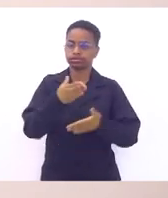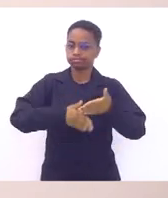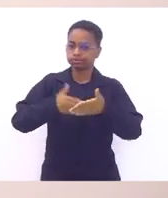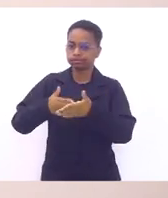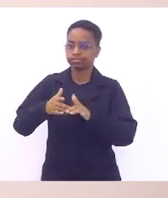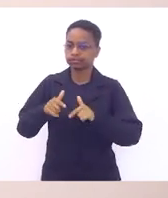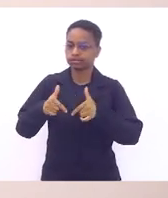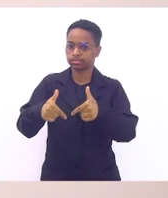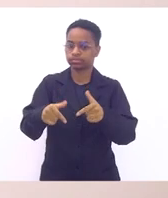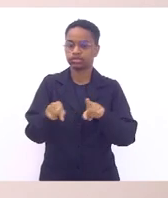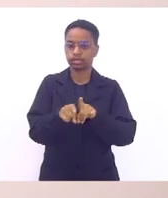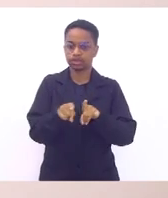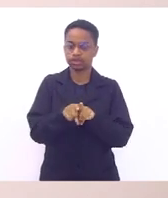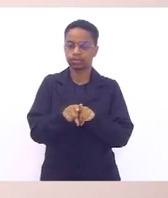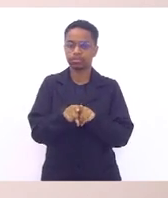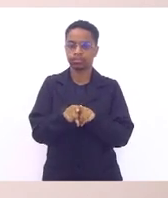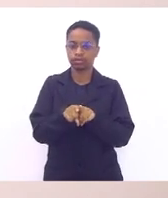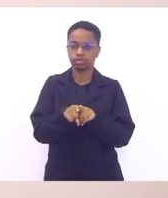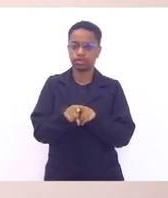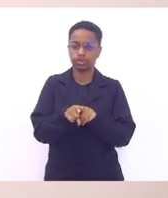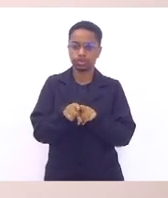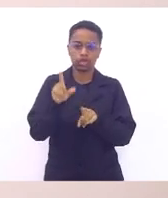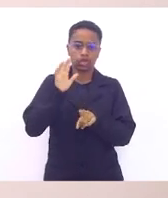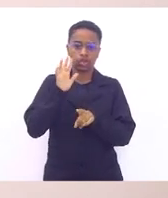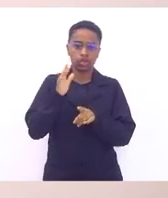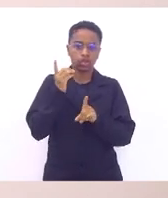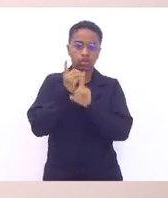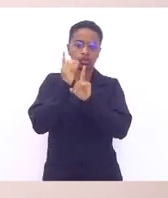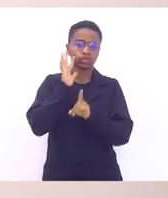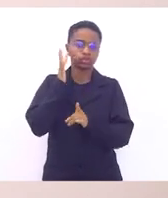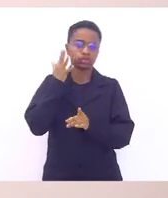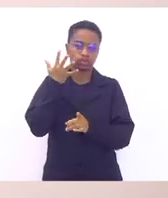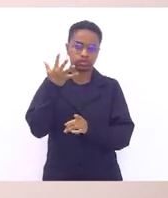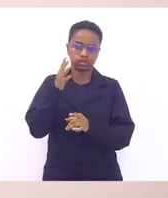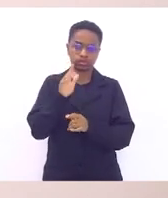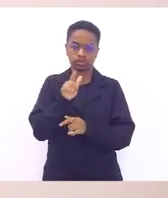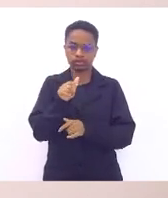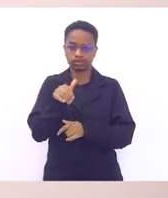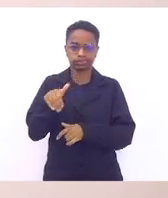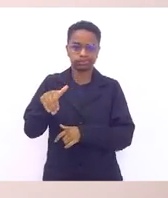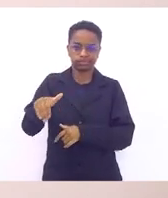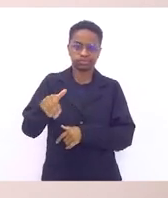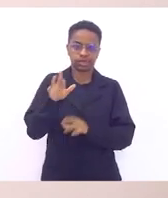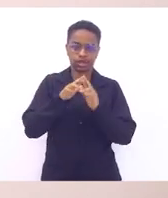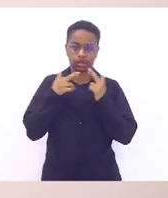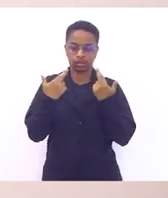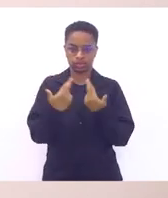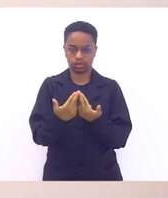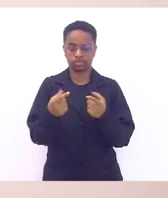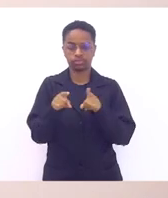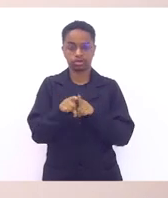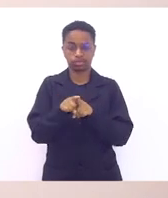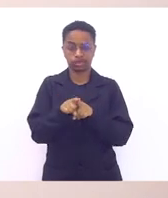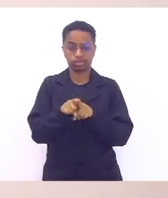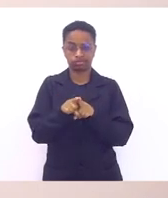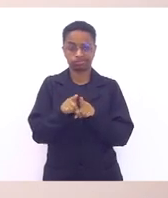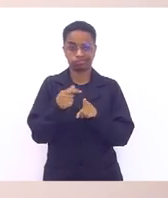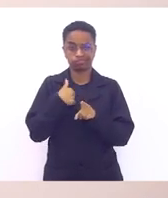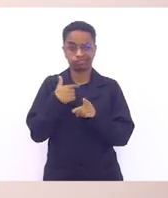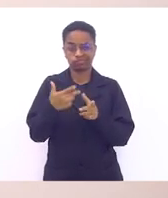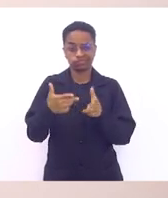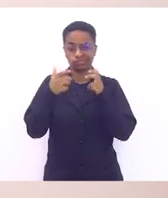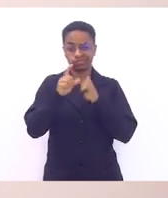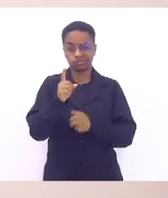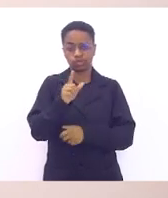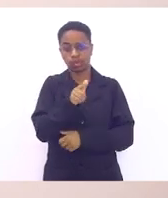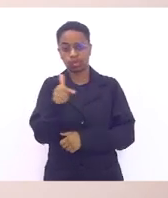enfrentar essa questão e de sair com uma solução na próxima reunião. E eu não vejo outra solução que não